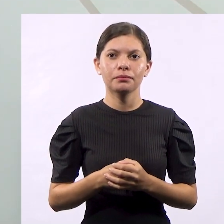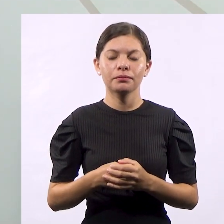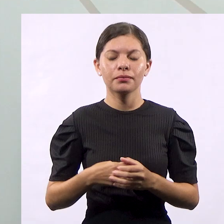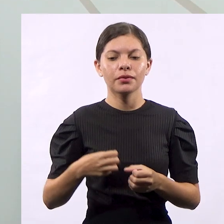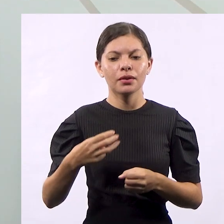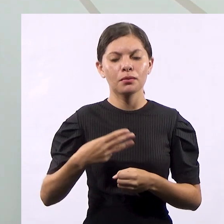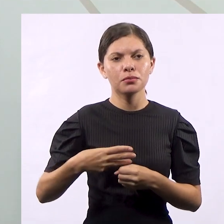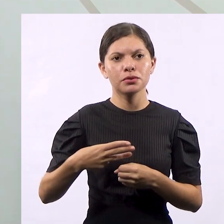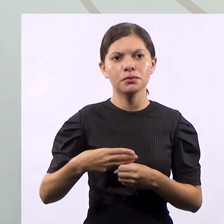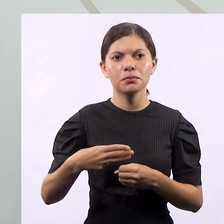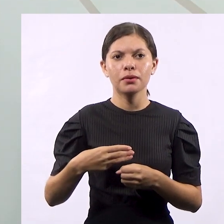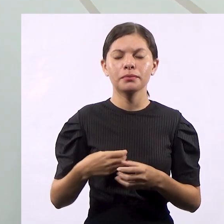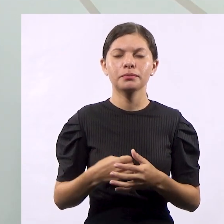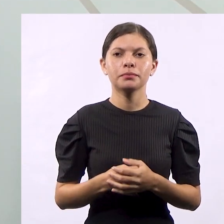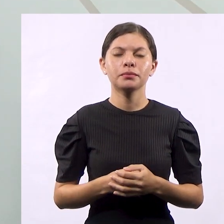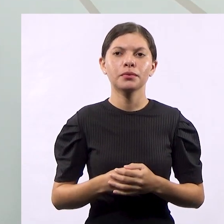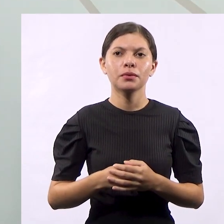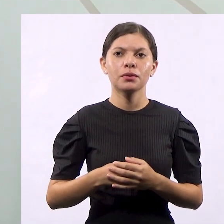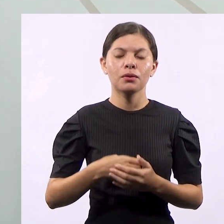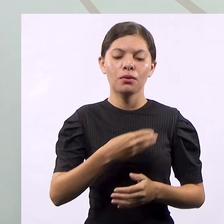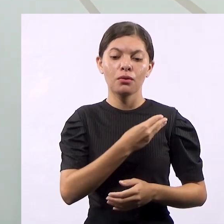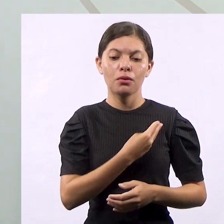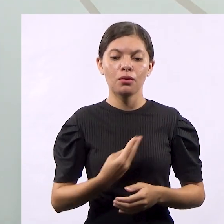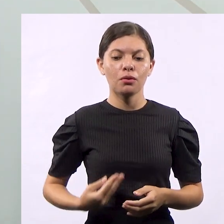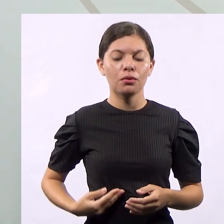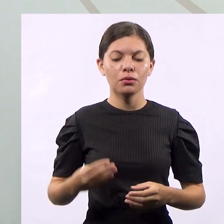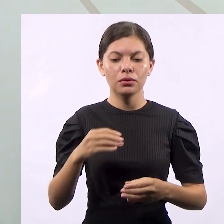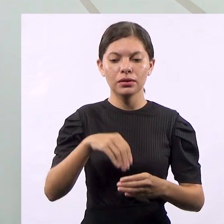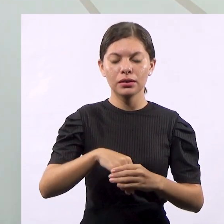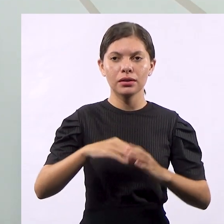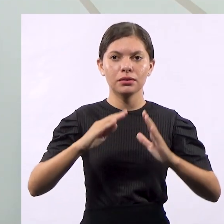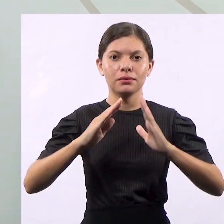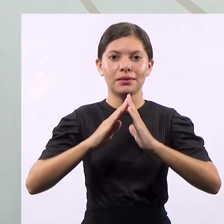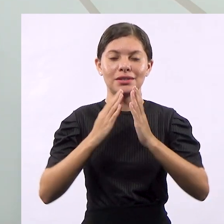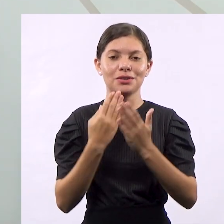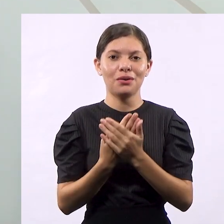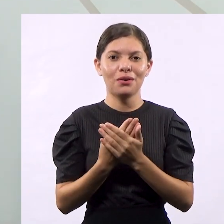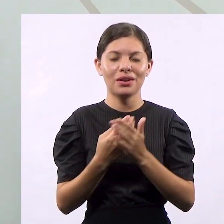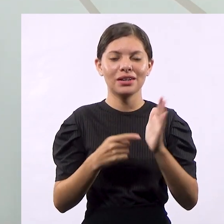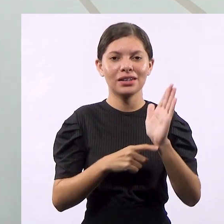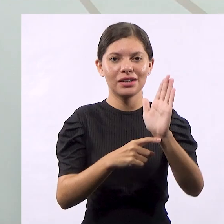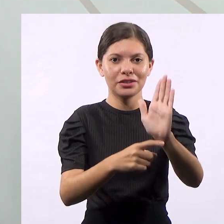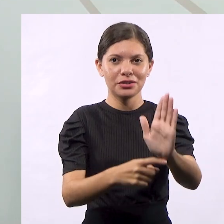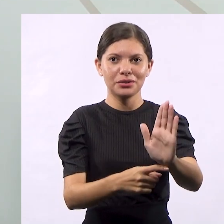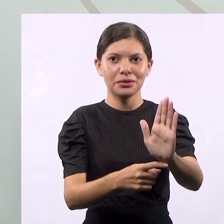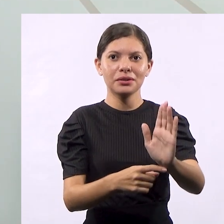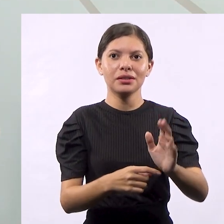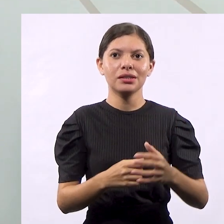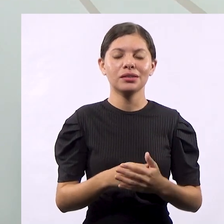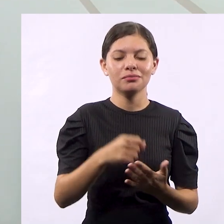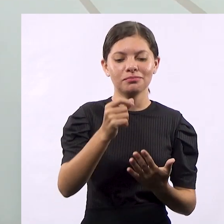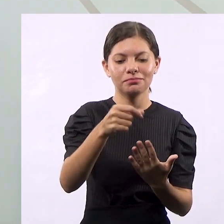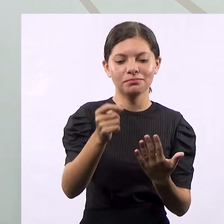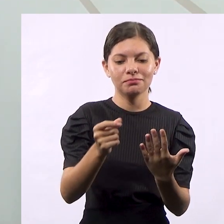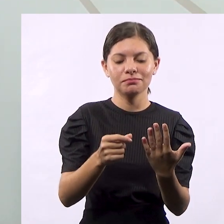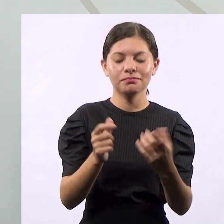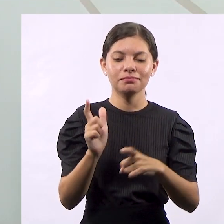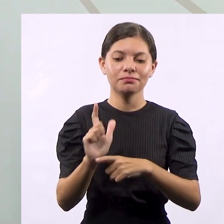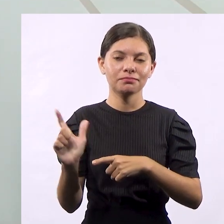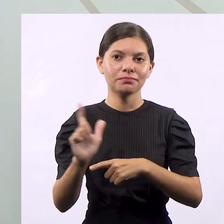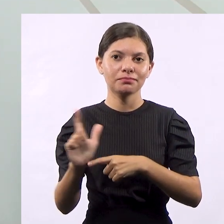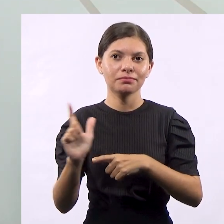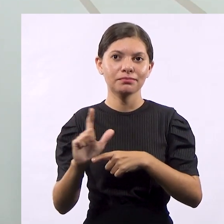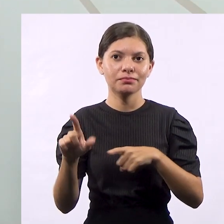municipal mesmo. Um outro órgão colegiado dentro da escola que favorece, que incide diretamente sobre o aspecto da